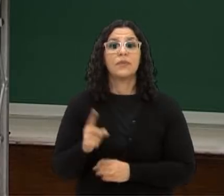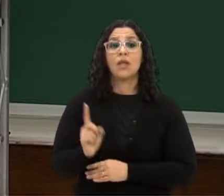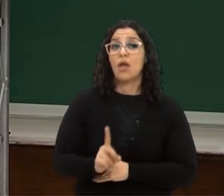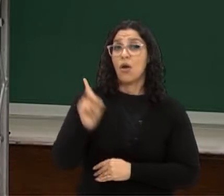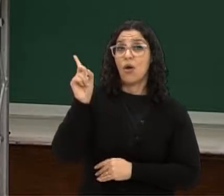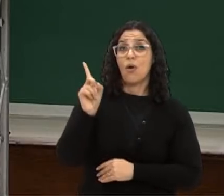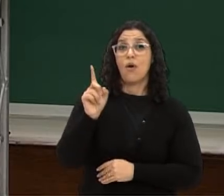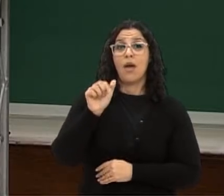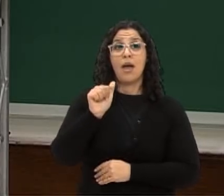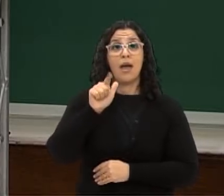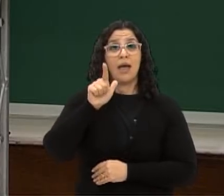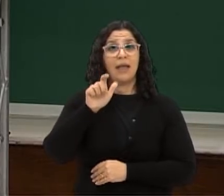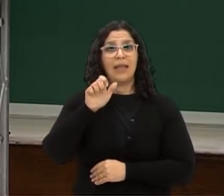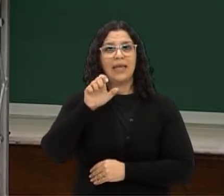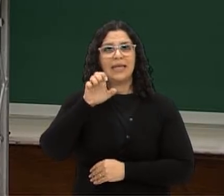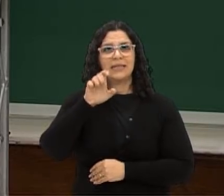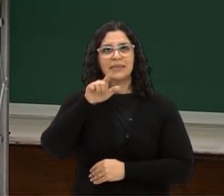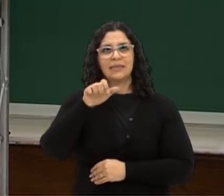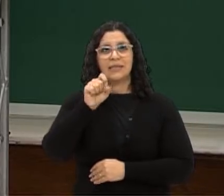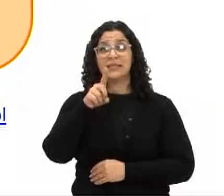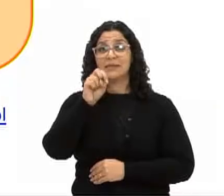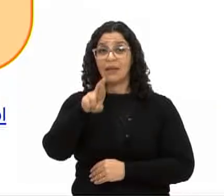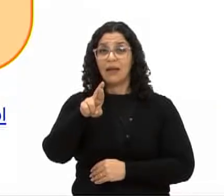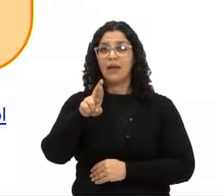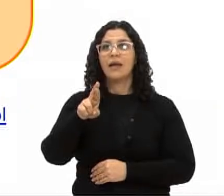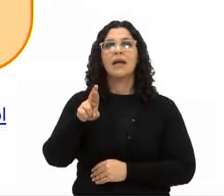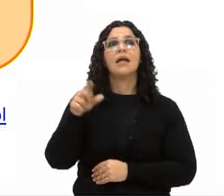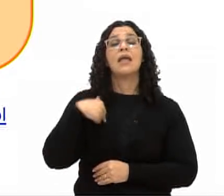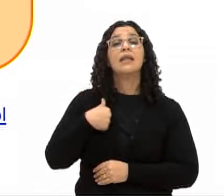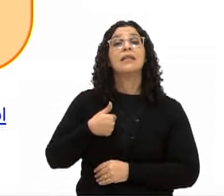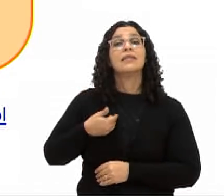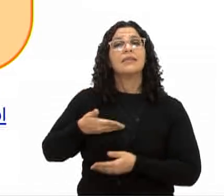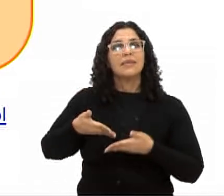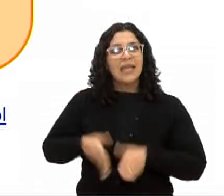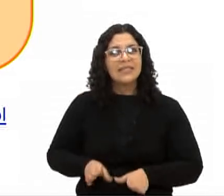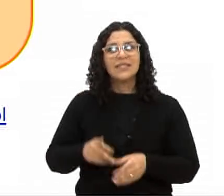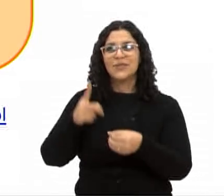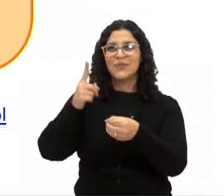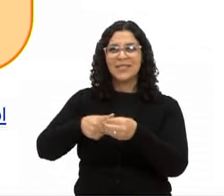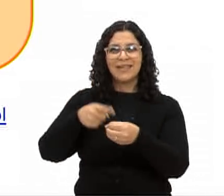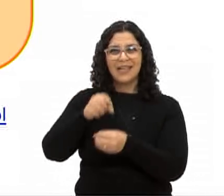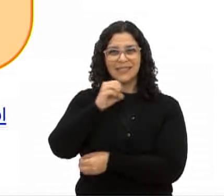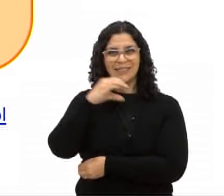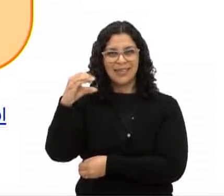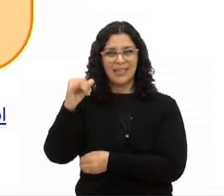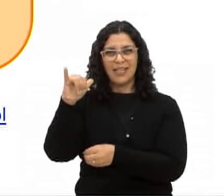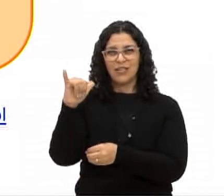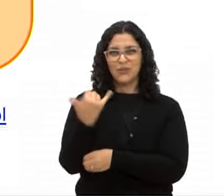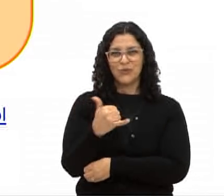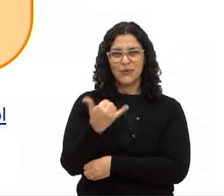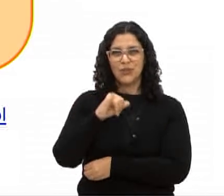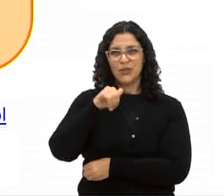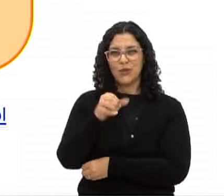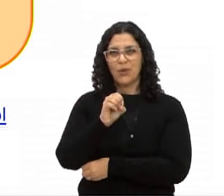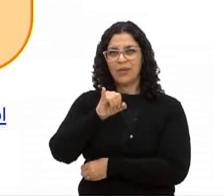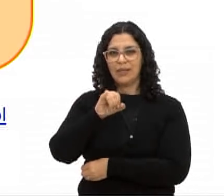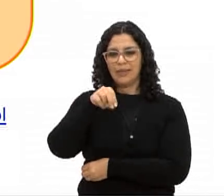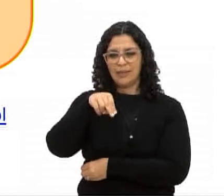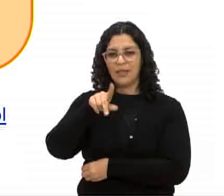ó, Alexander Fehr, né? Ele é de Joinville, né? Apesar do nome parece ser estrangeiro, mas ele é de